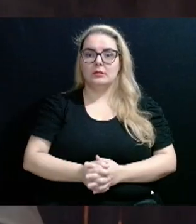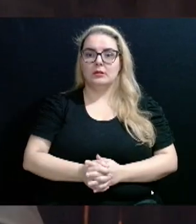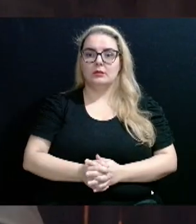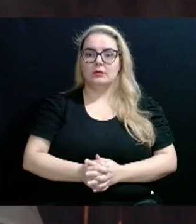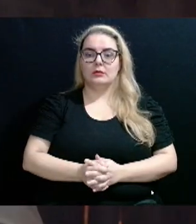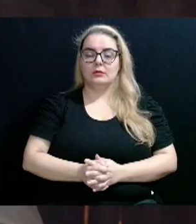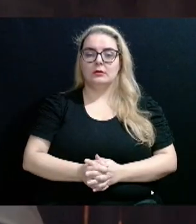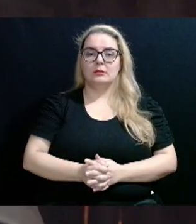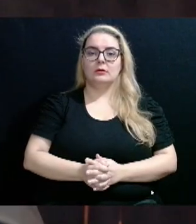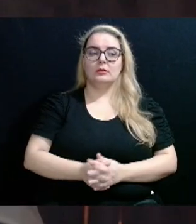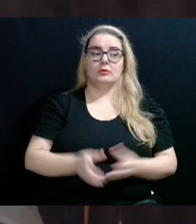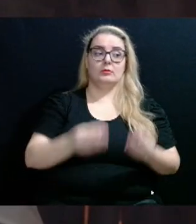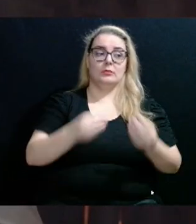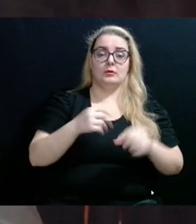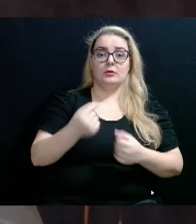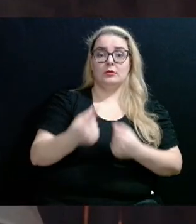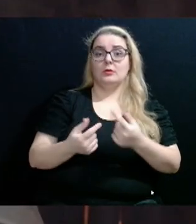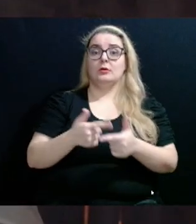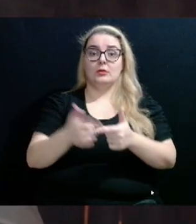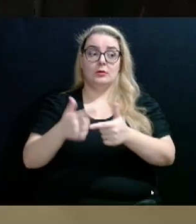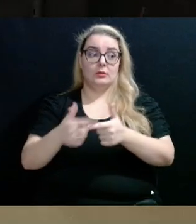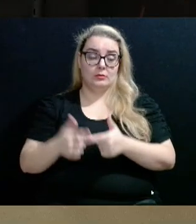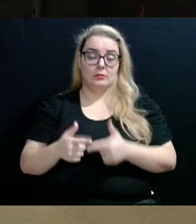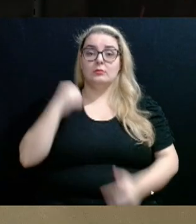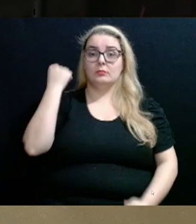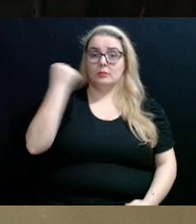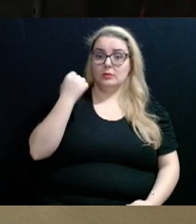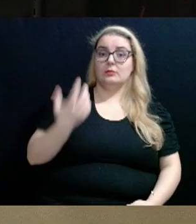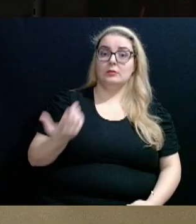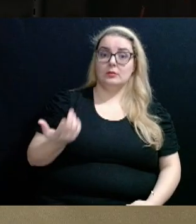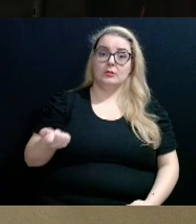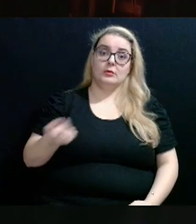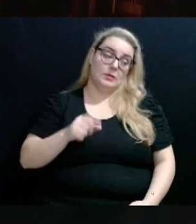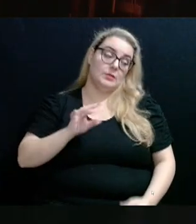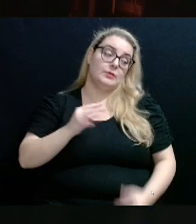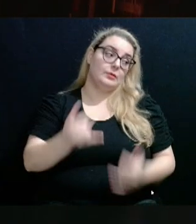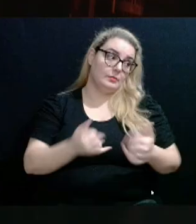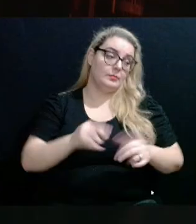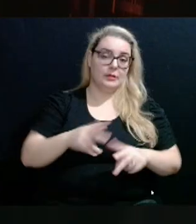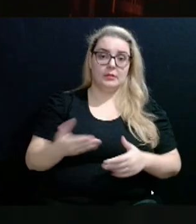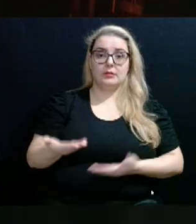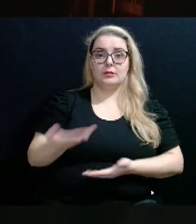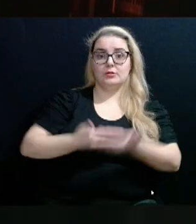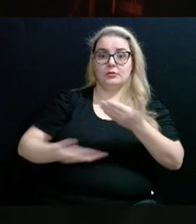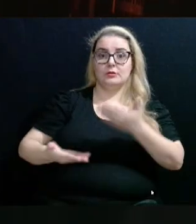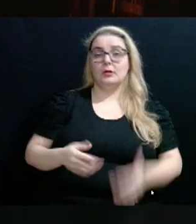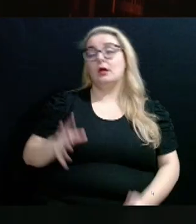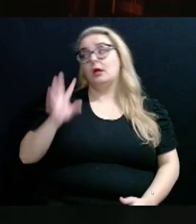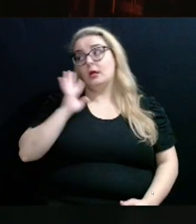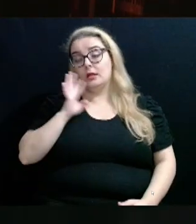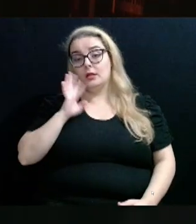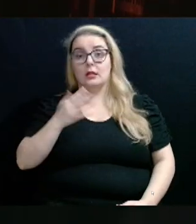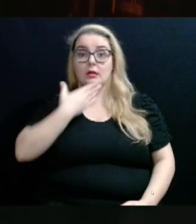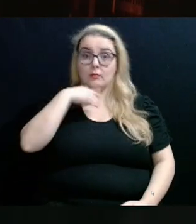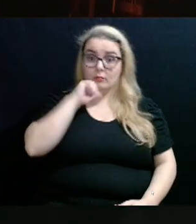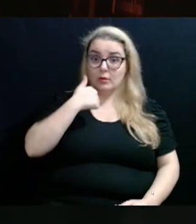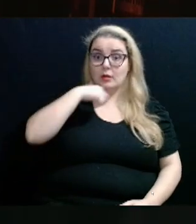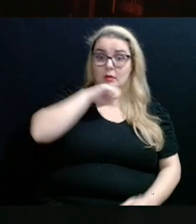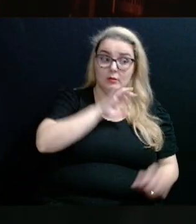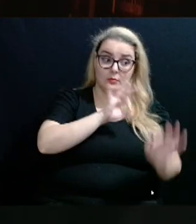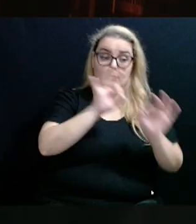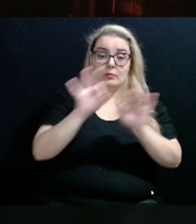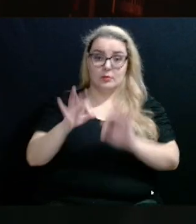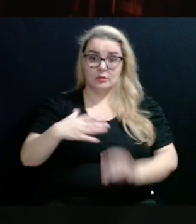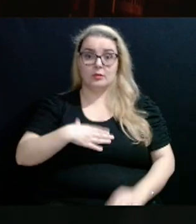problema mais grave do que só a brincadeira. É legal os pais estarem sempre monitorando os filhos e entrando na